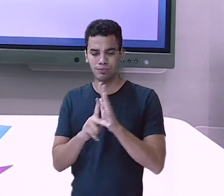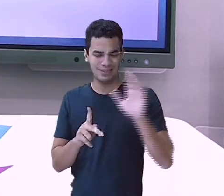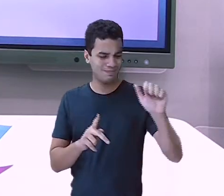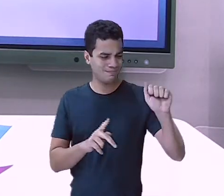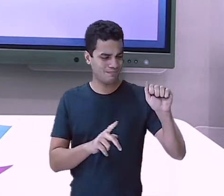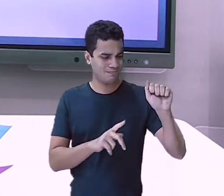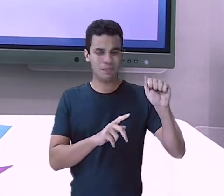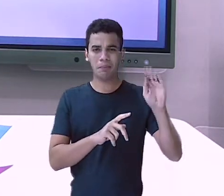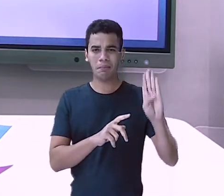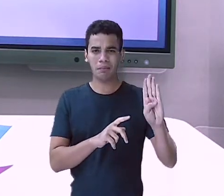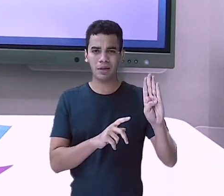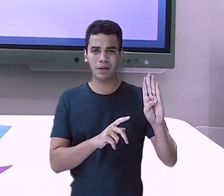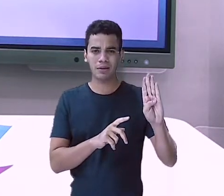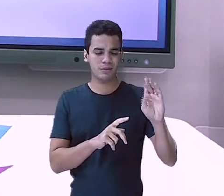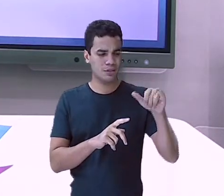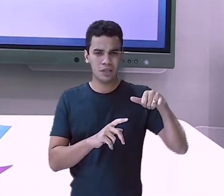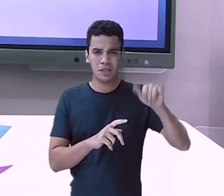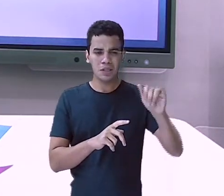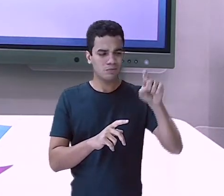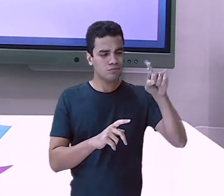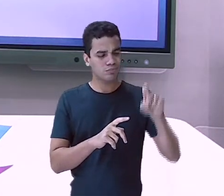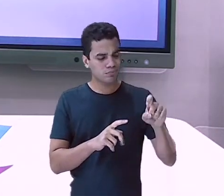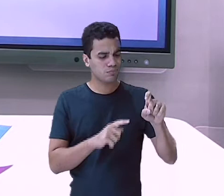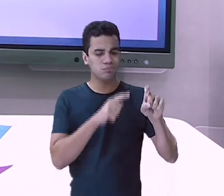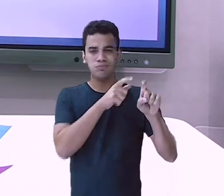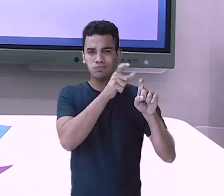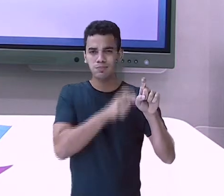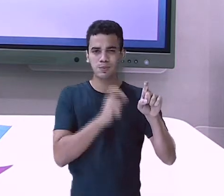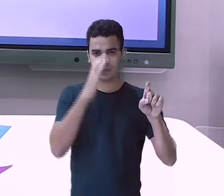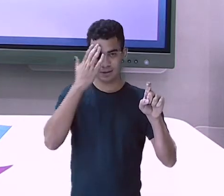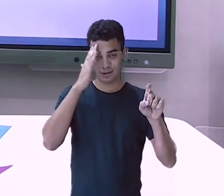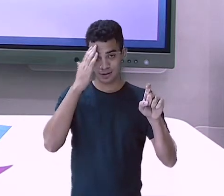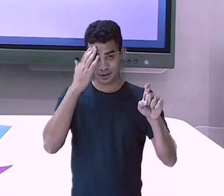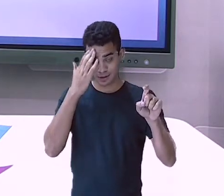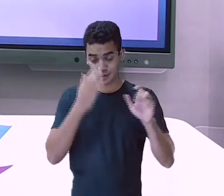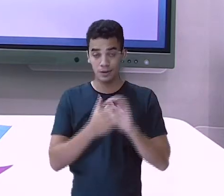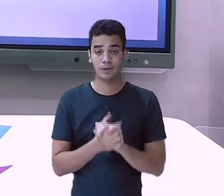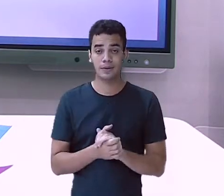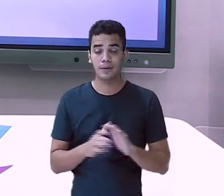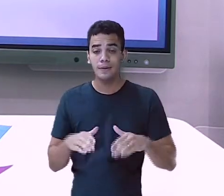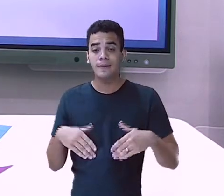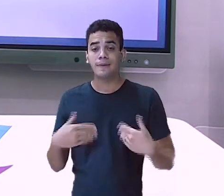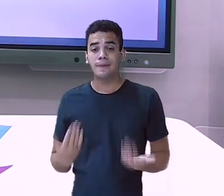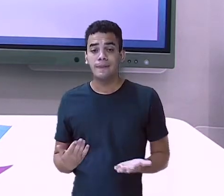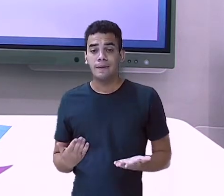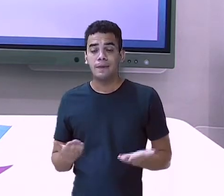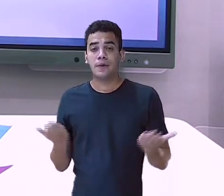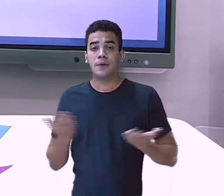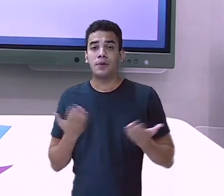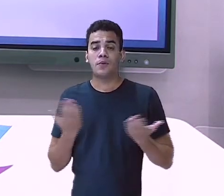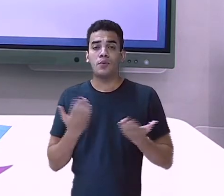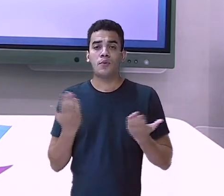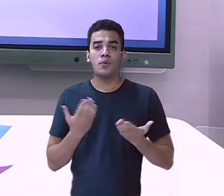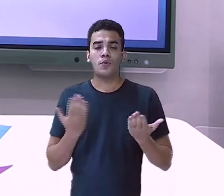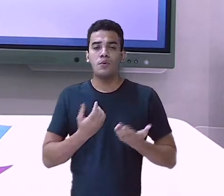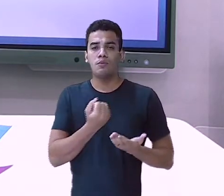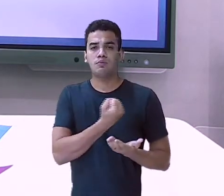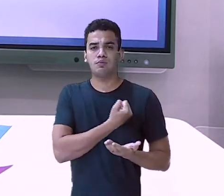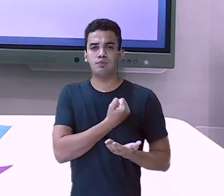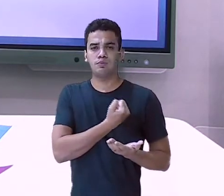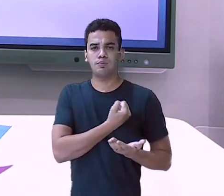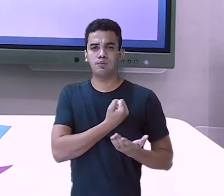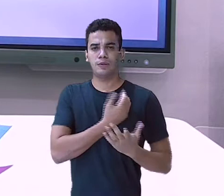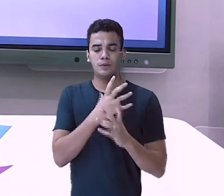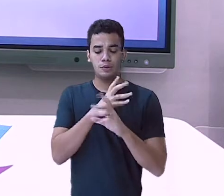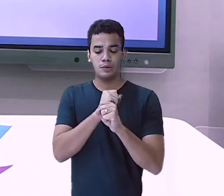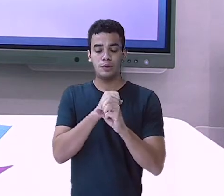são representados por letras. O valor numérico das expressões algébricas. Vamos calcular